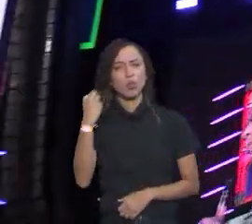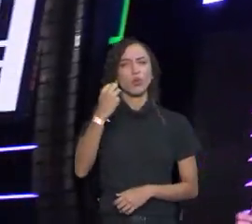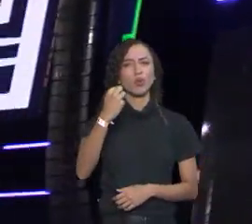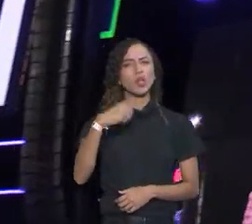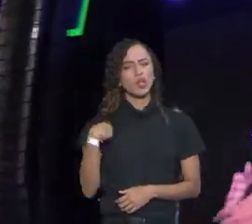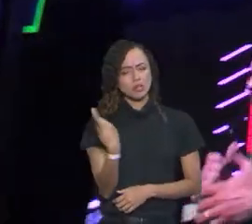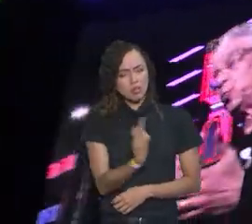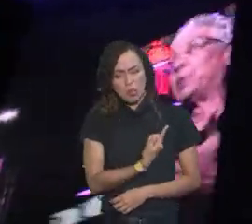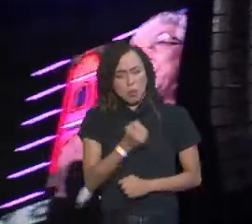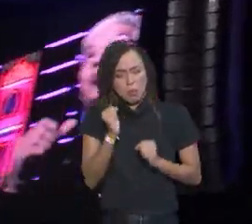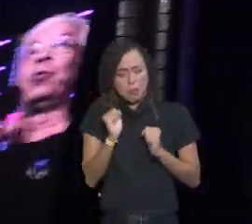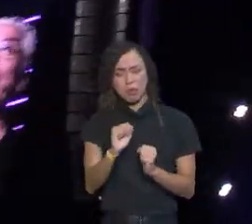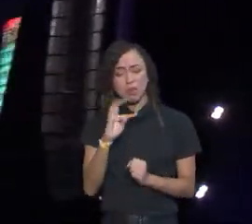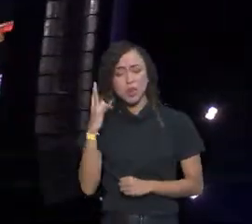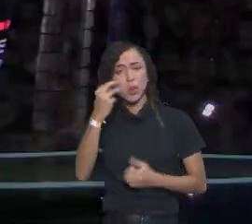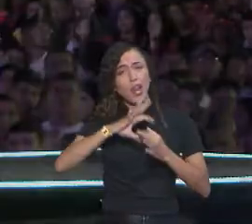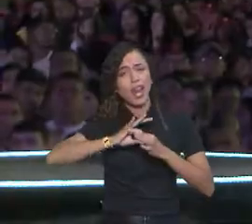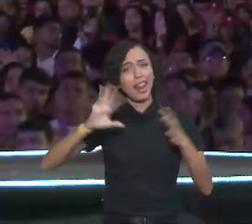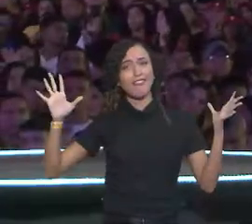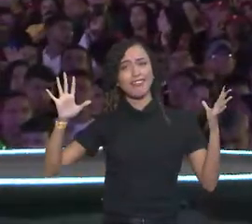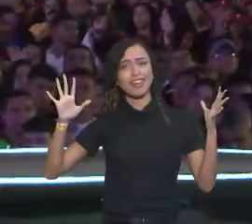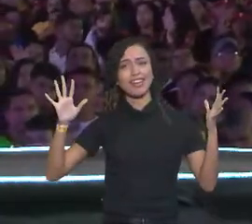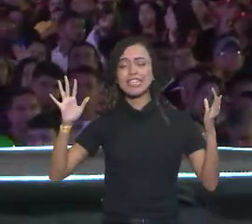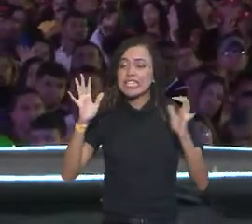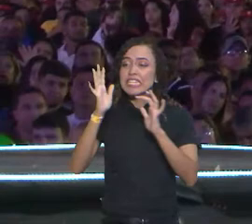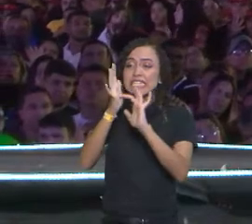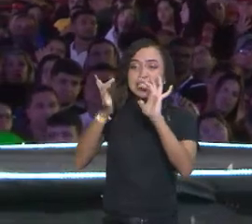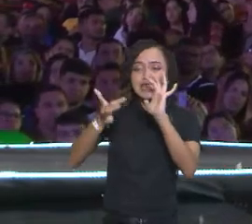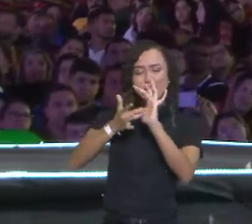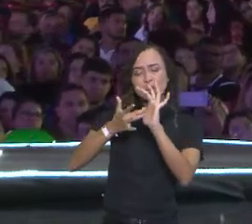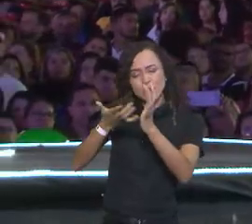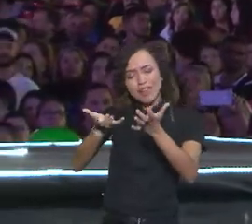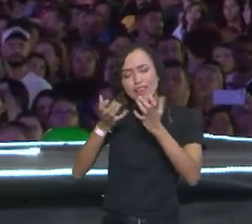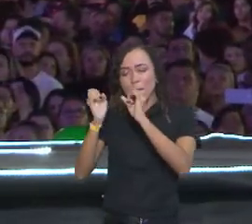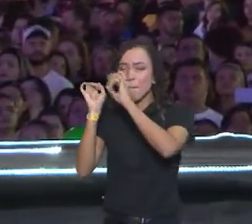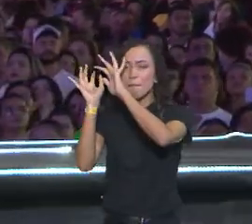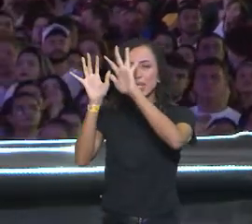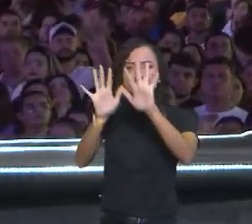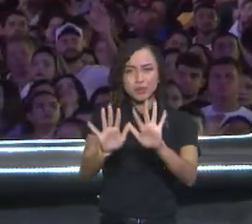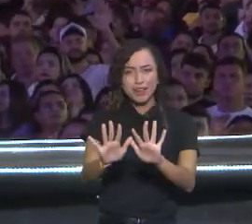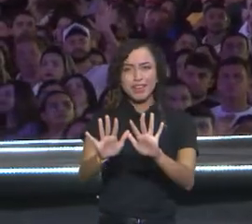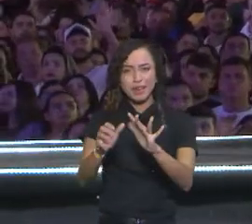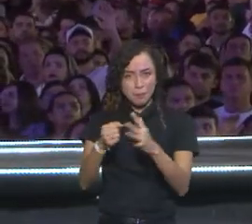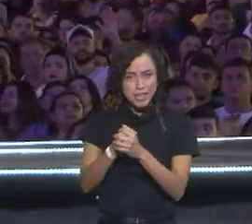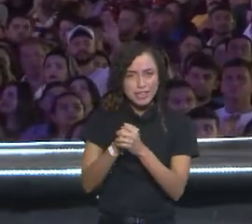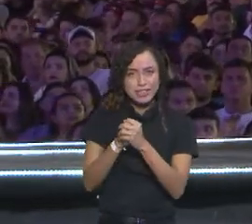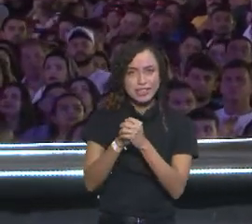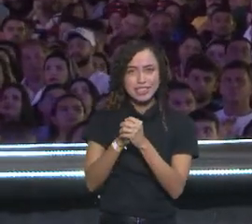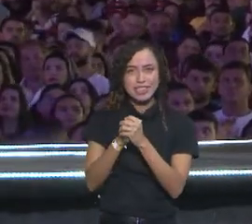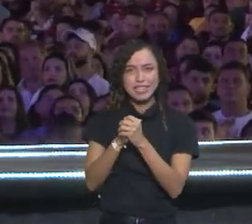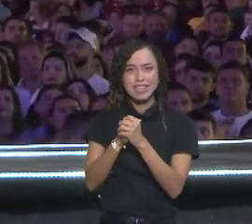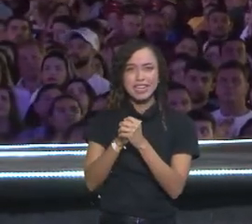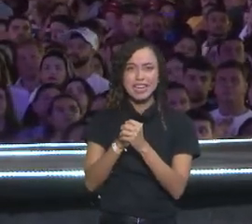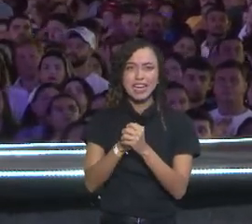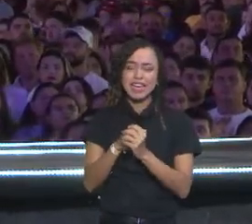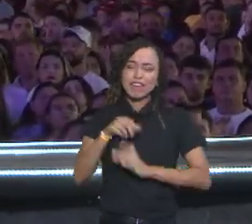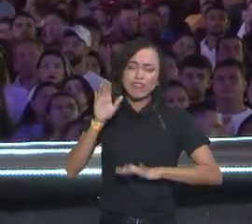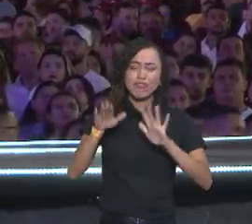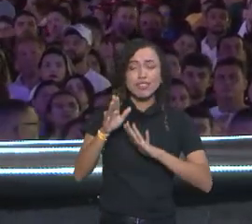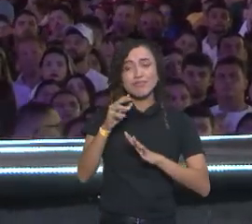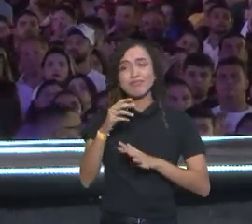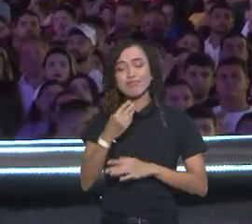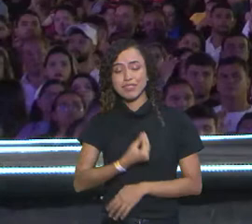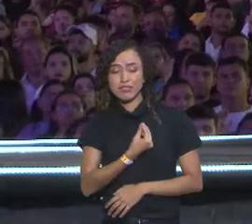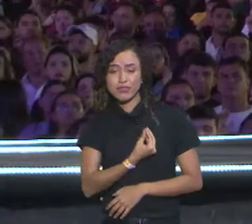nós podemos todas as coisas e Jesus Cristo quer te abençoar talvez você tenha na tua vida